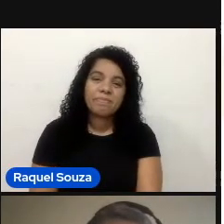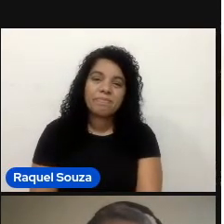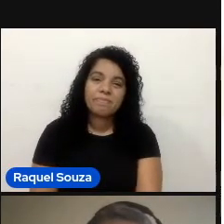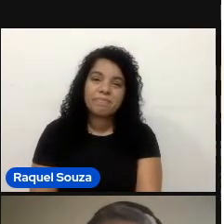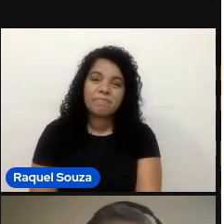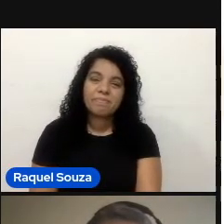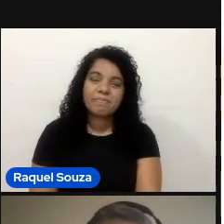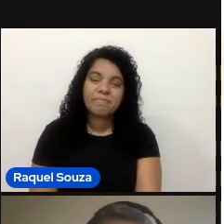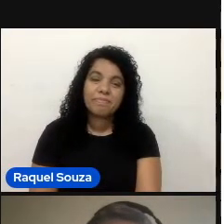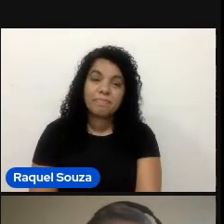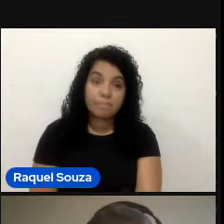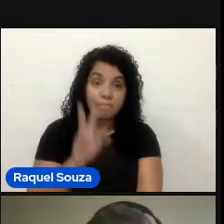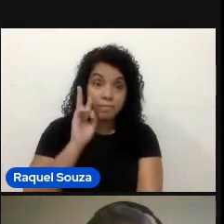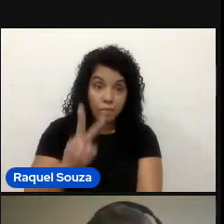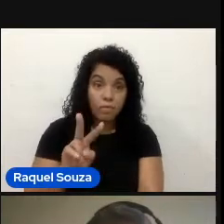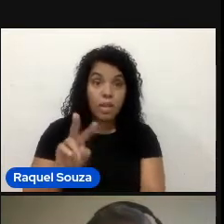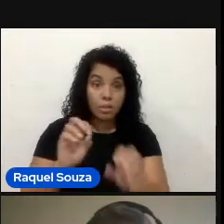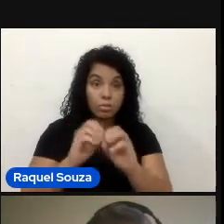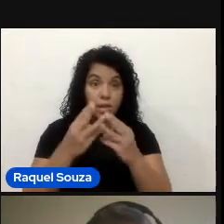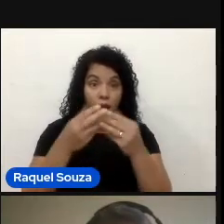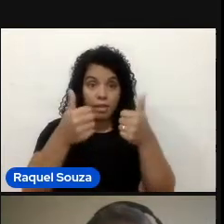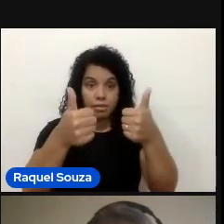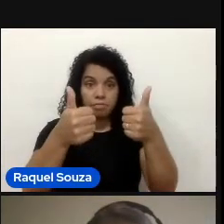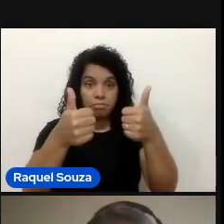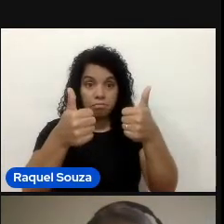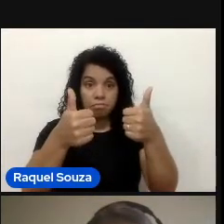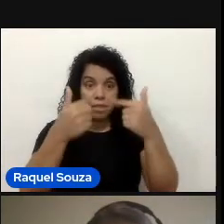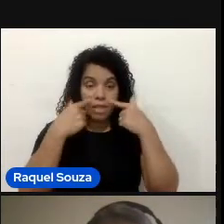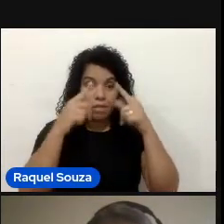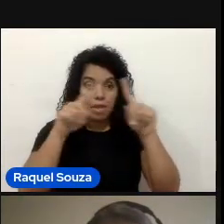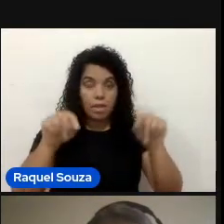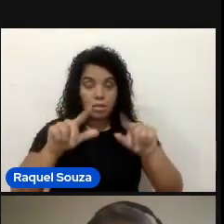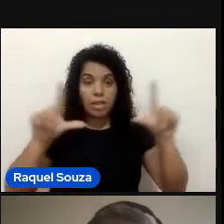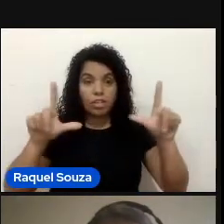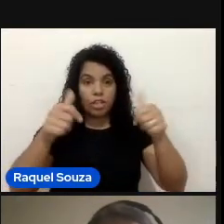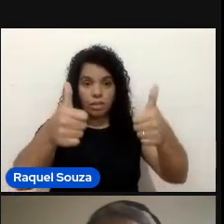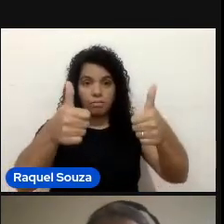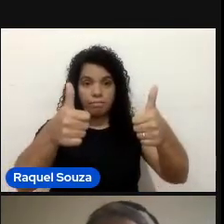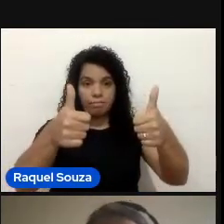Vocês estão vendo os slides? Tela cheia?